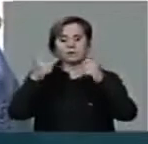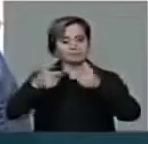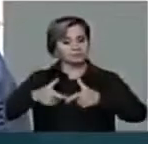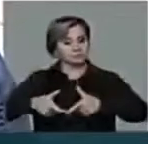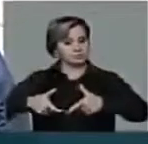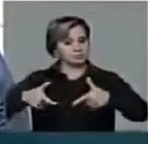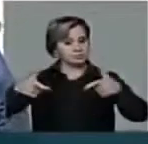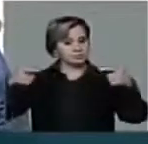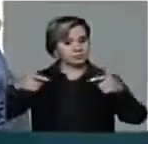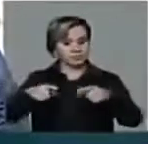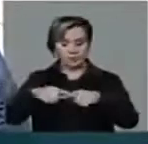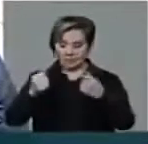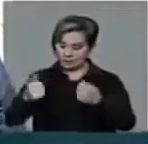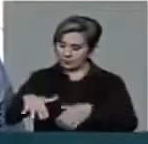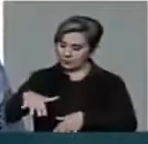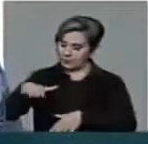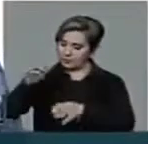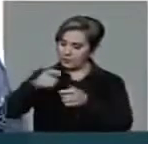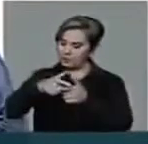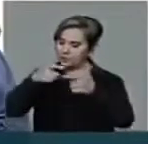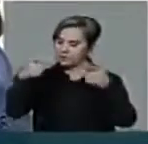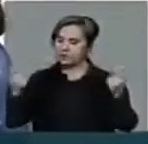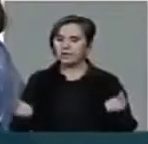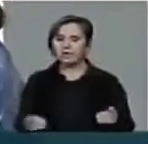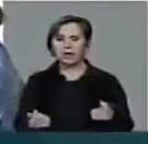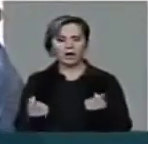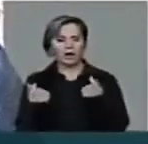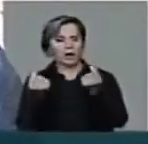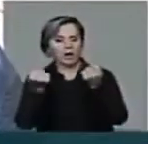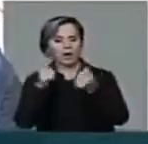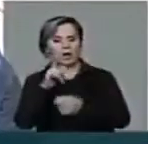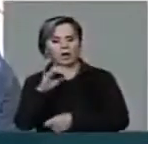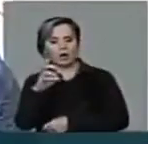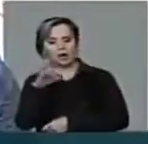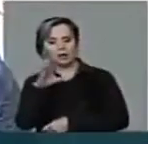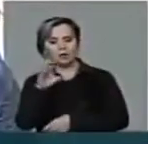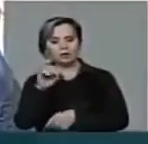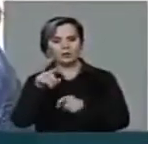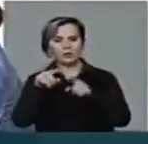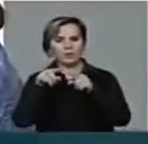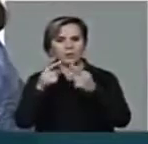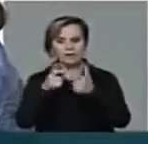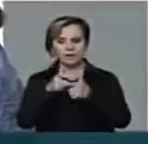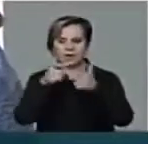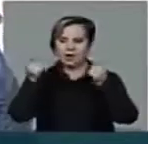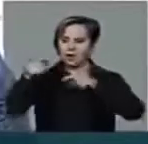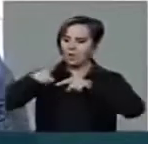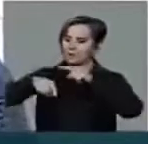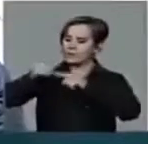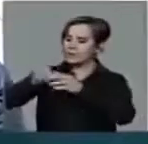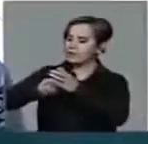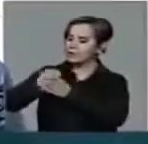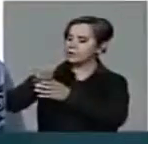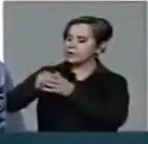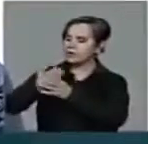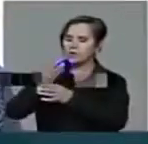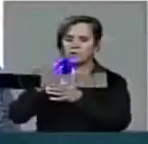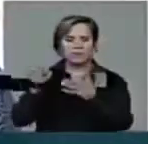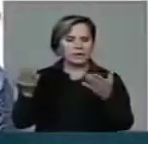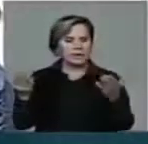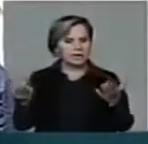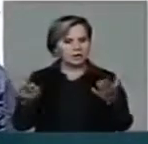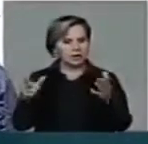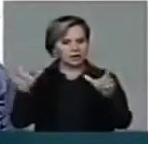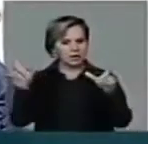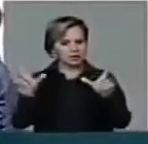que crescer e desenvolver e ampliar sua lucratividade com a elevação da sua produtividade e não com a redução dos